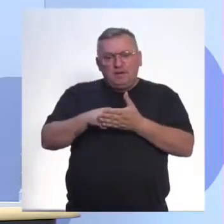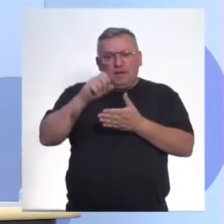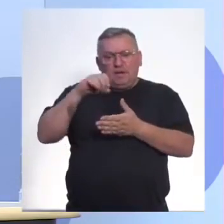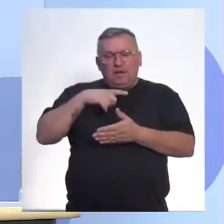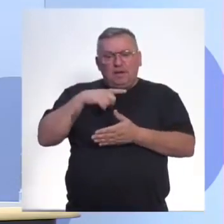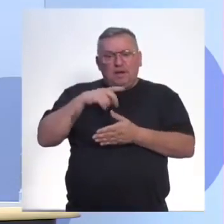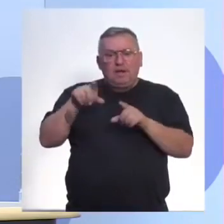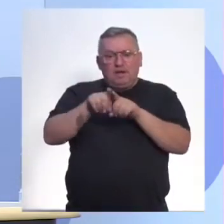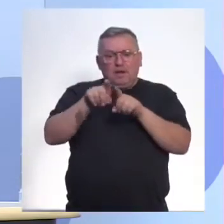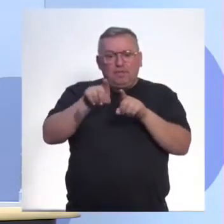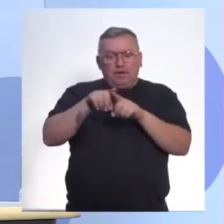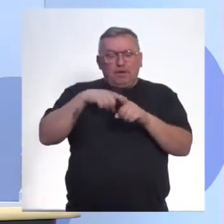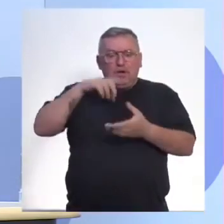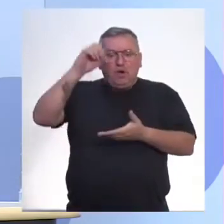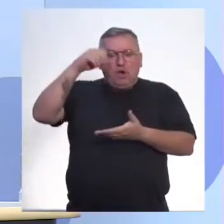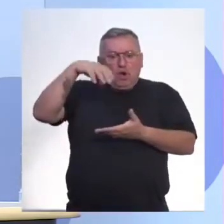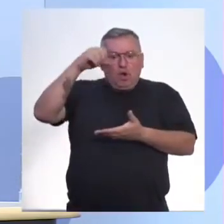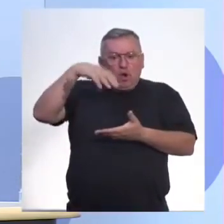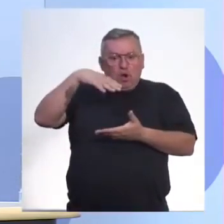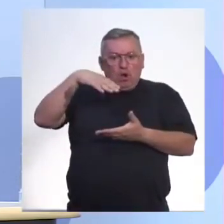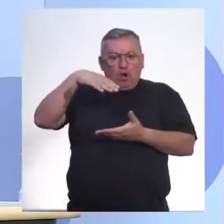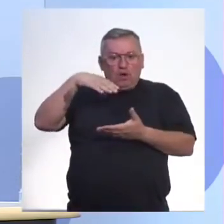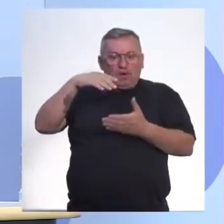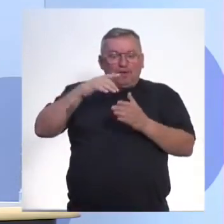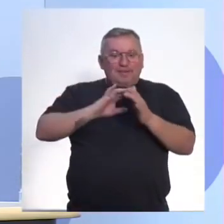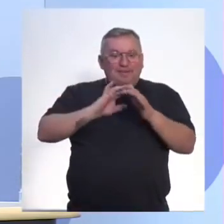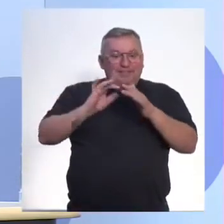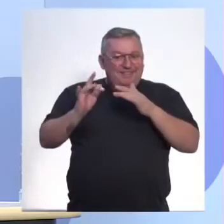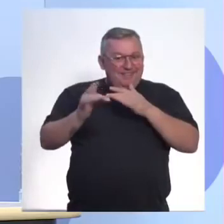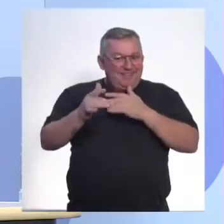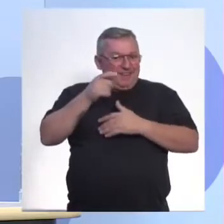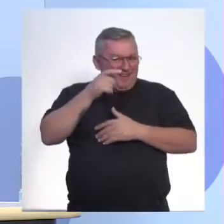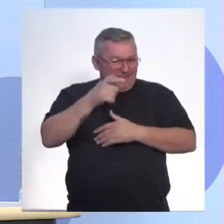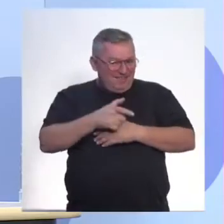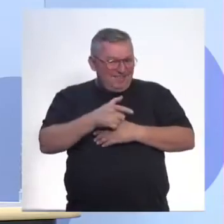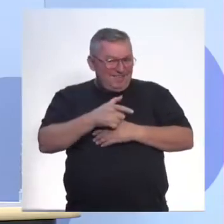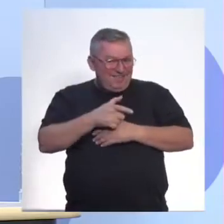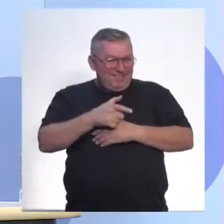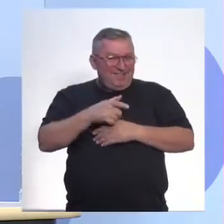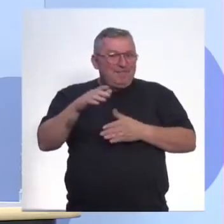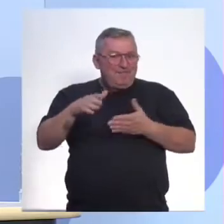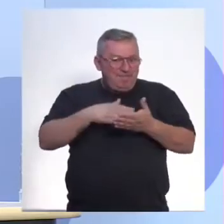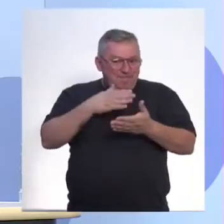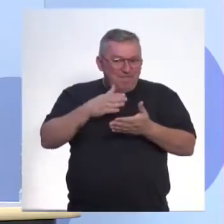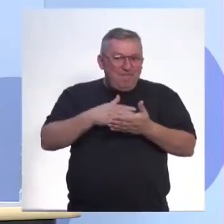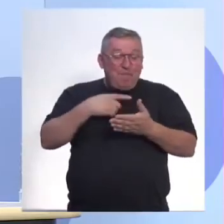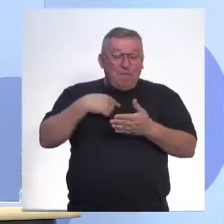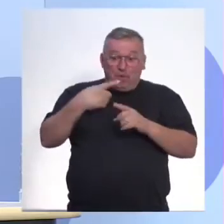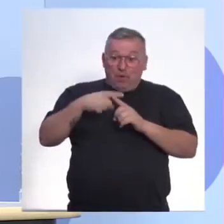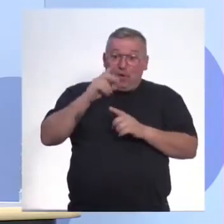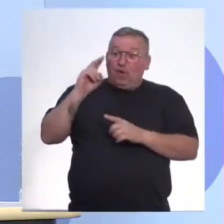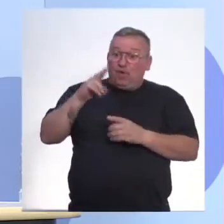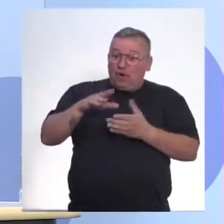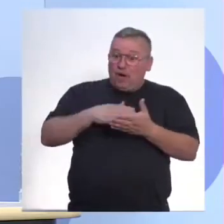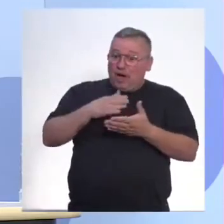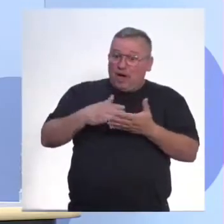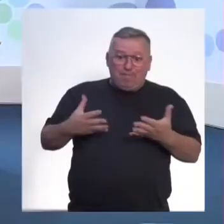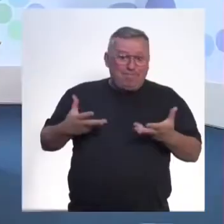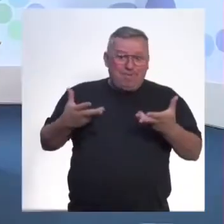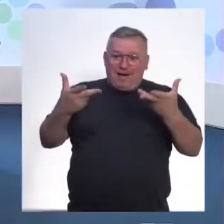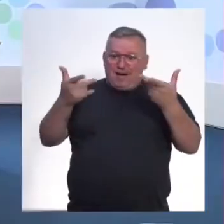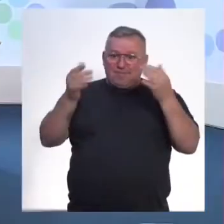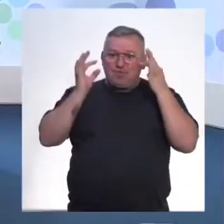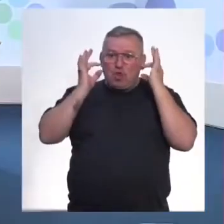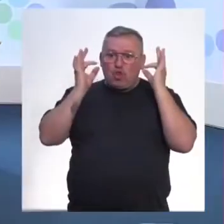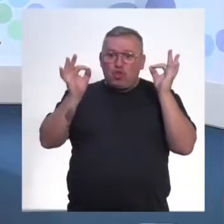até mandar, tira uma foto do caderno, coloca lá na rede social para a gente dar uma olhada no caderno de vocês, que os que eu vejo ao máximo. É